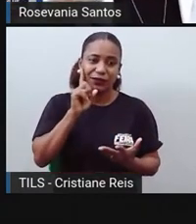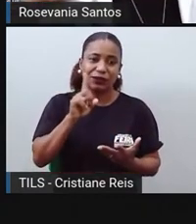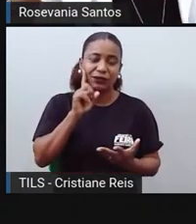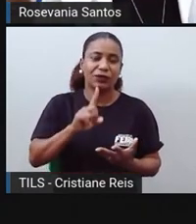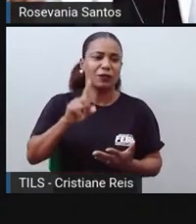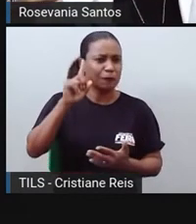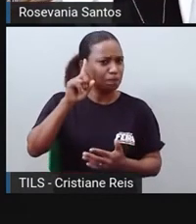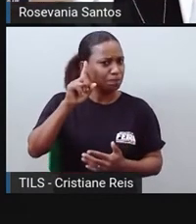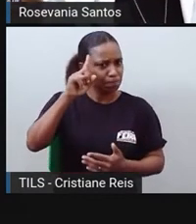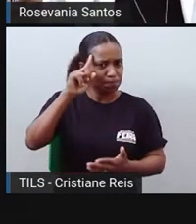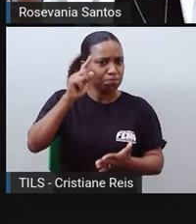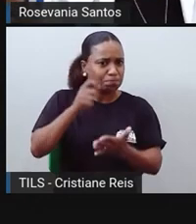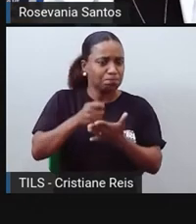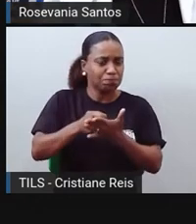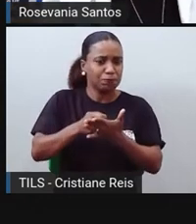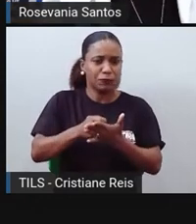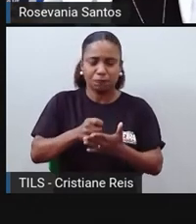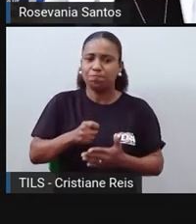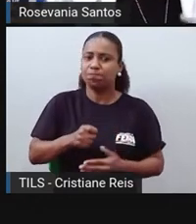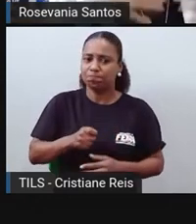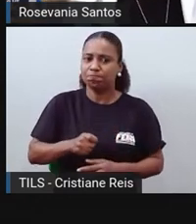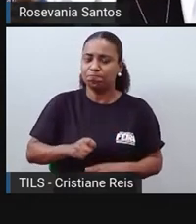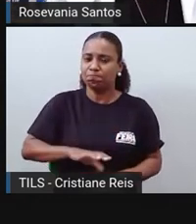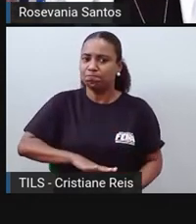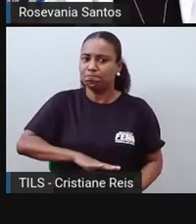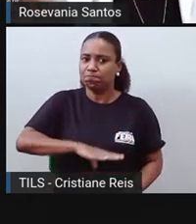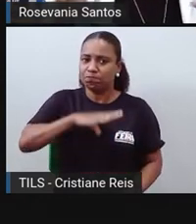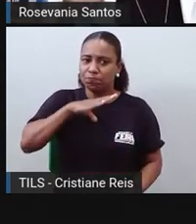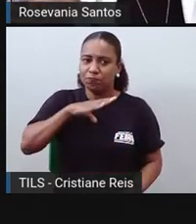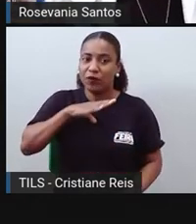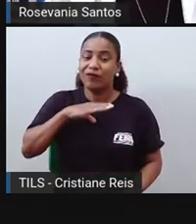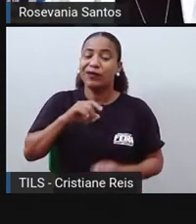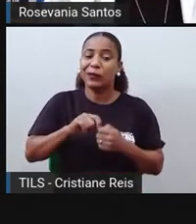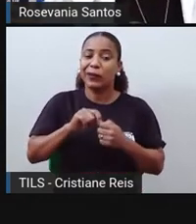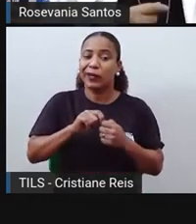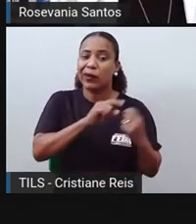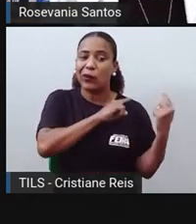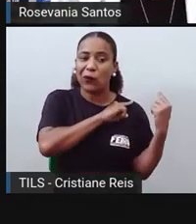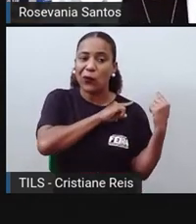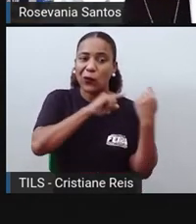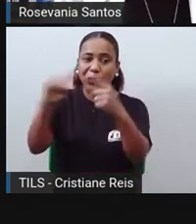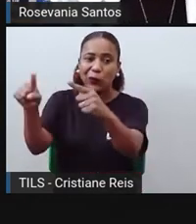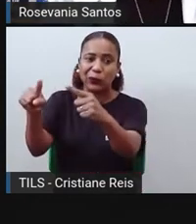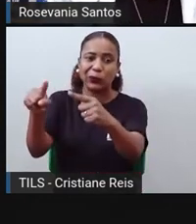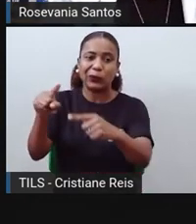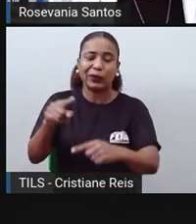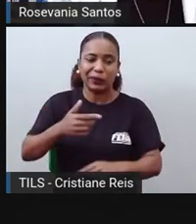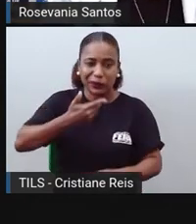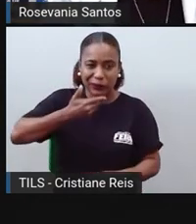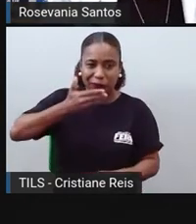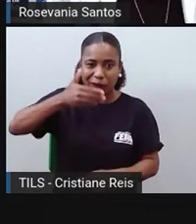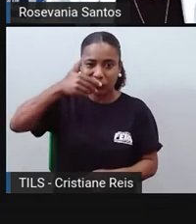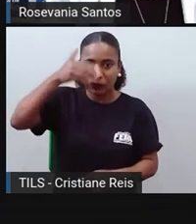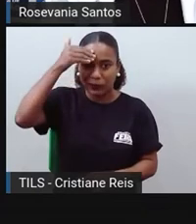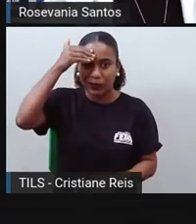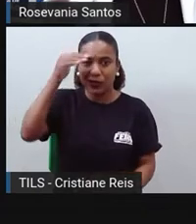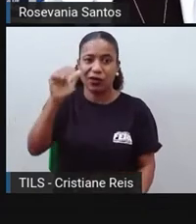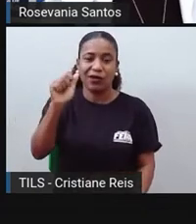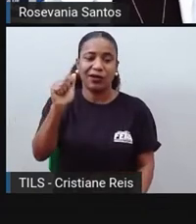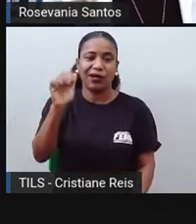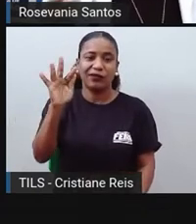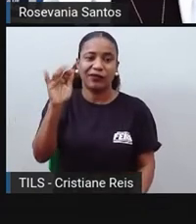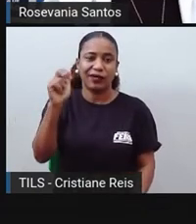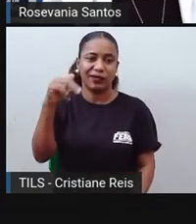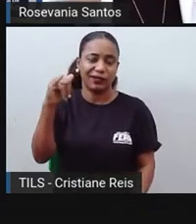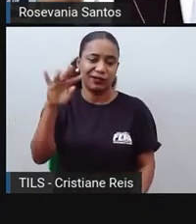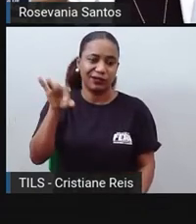que foi, né, que era o chefe da Al-Qaeda e que se auto-intitulou, bora dizer assim, né, o responsável por esses ataques terroristas. Aí